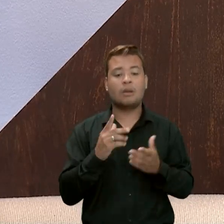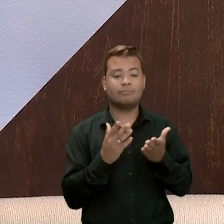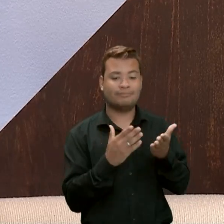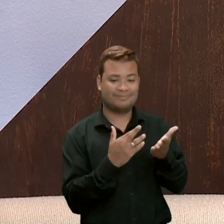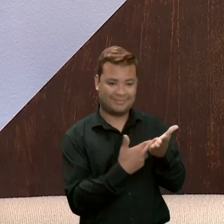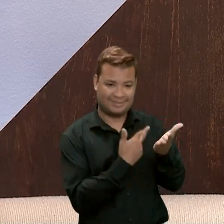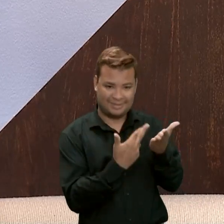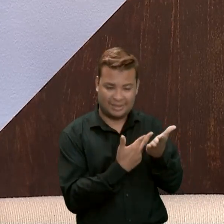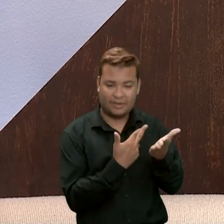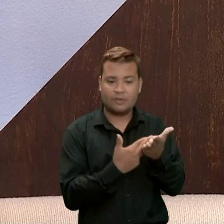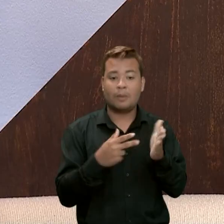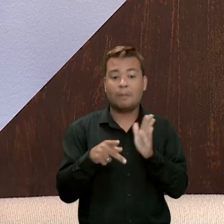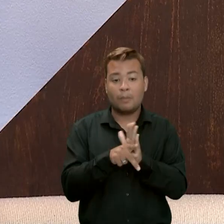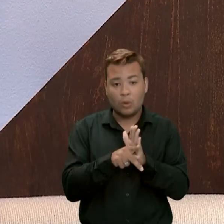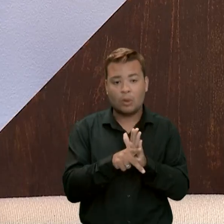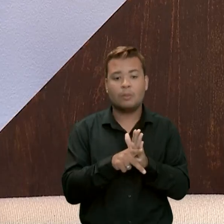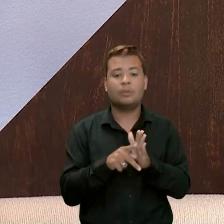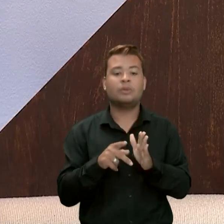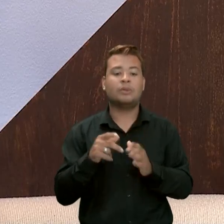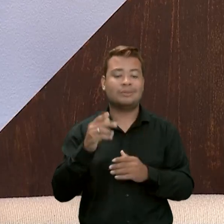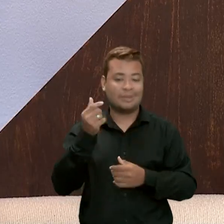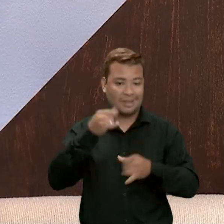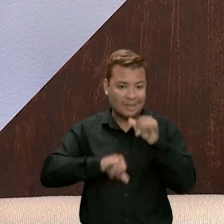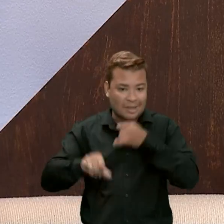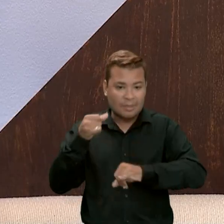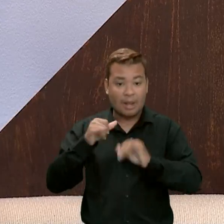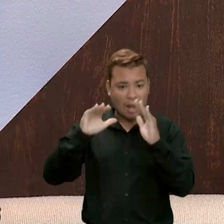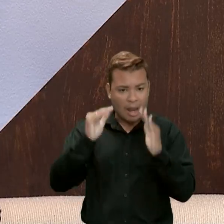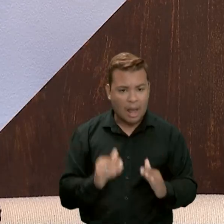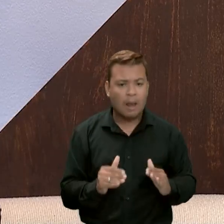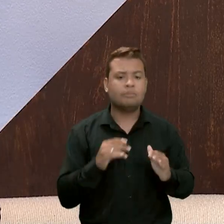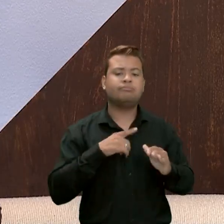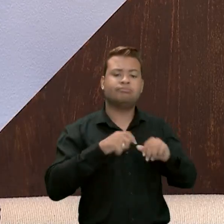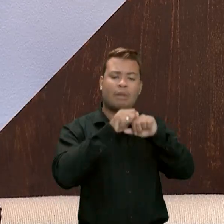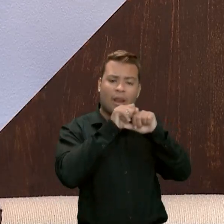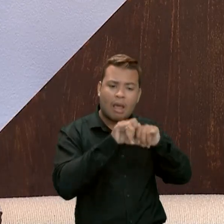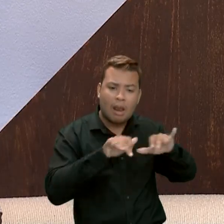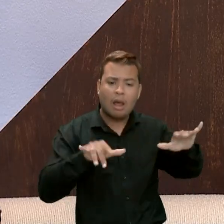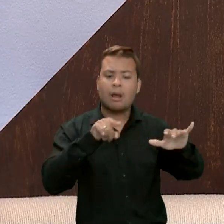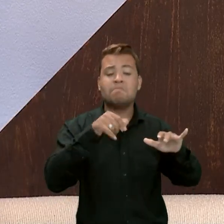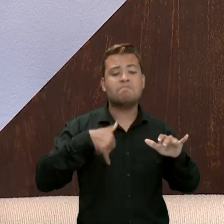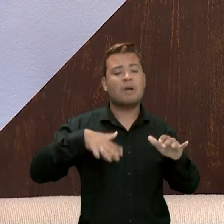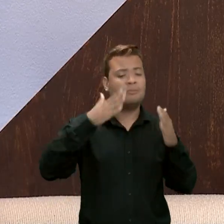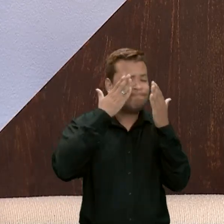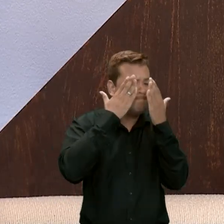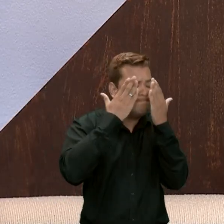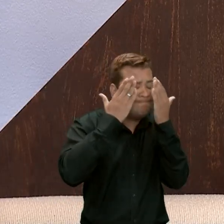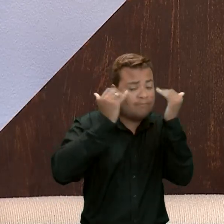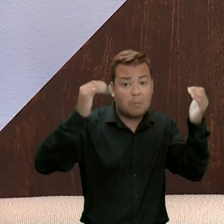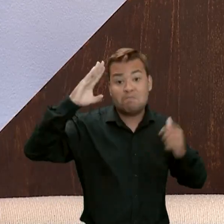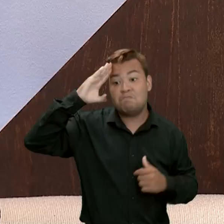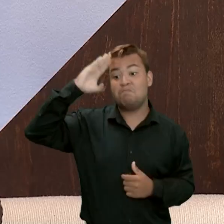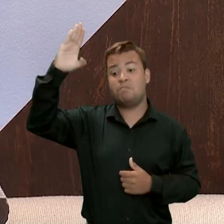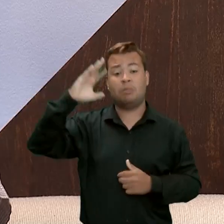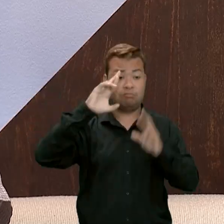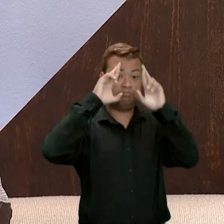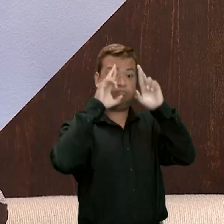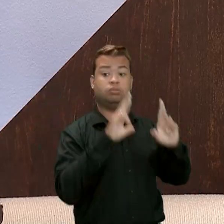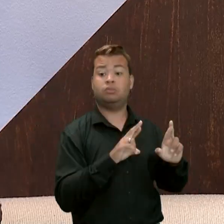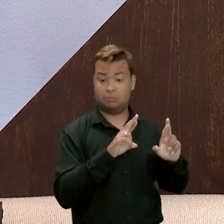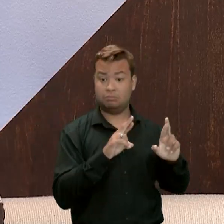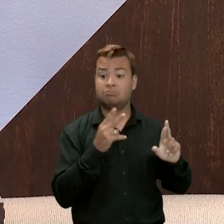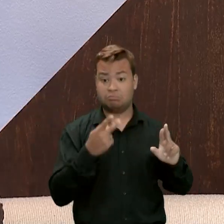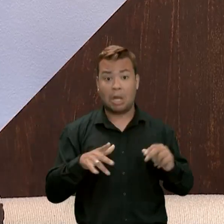Analytical Chemistry, que é o periódico de Química Analítica com a melhor reputação da nossa área. Que